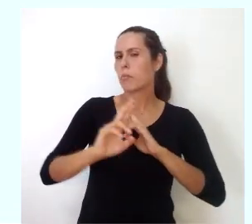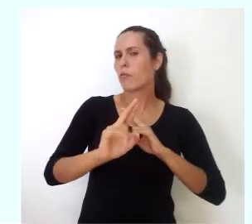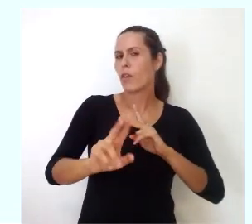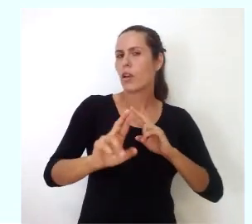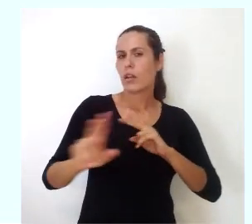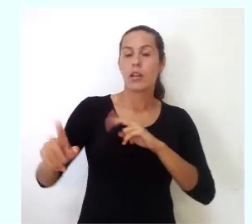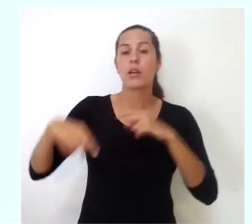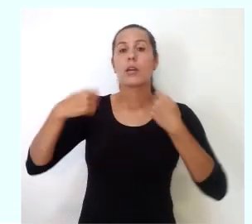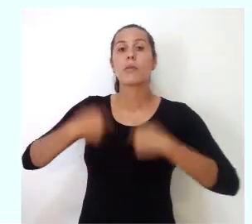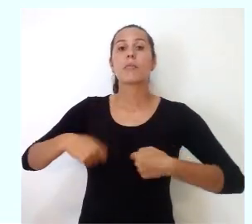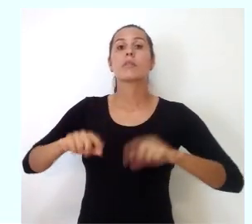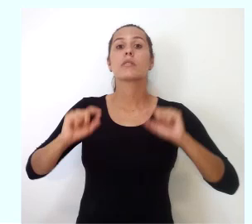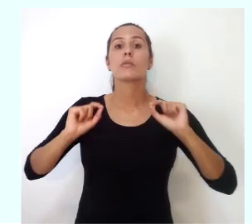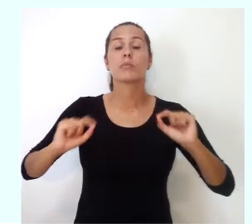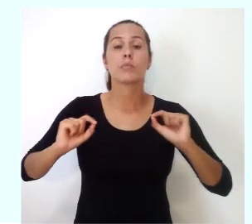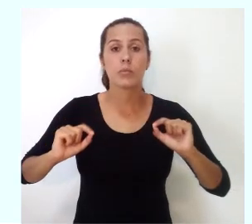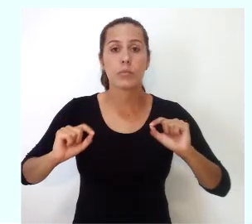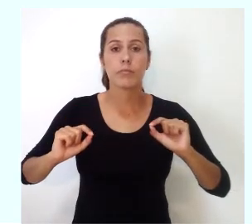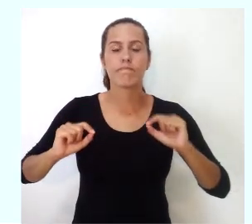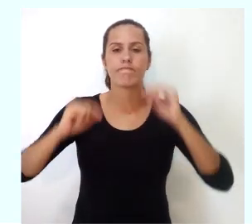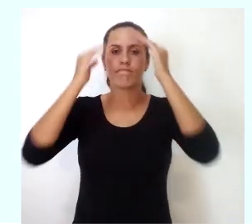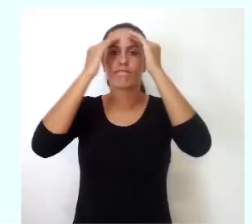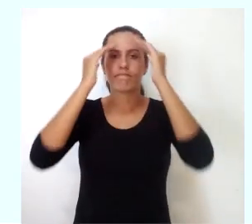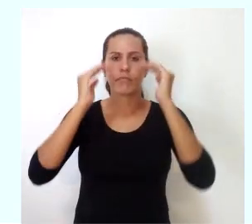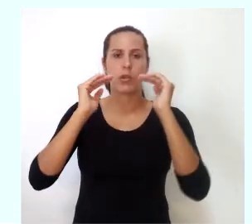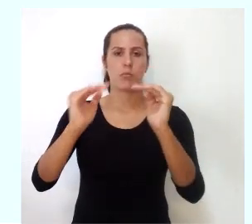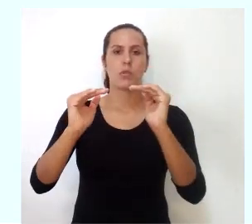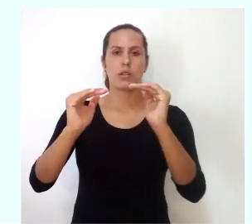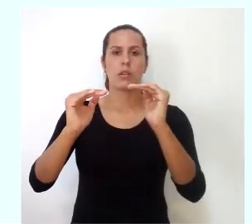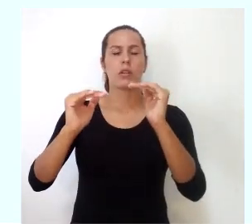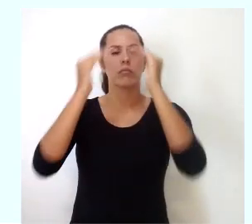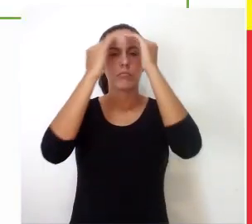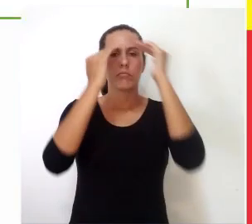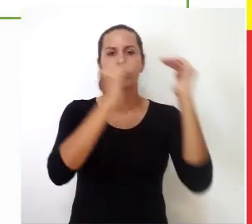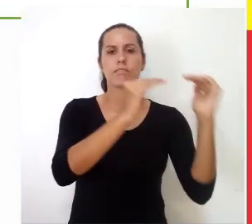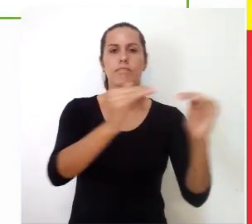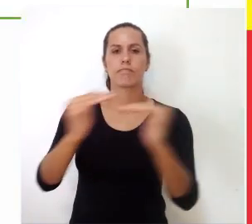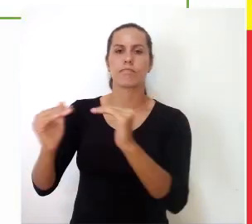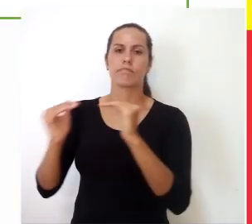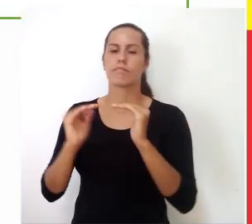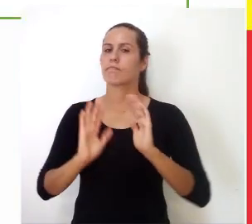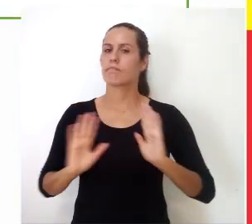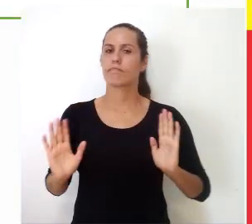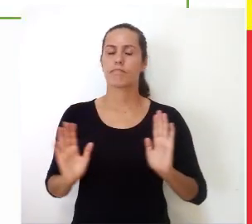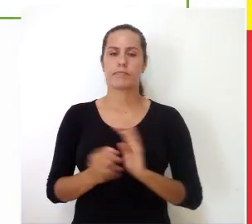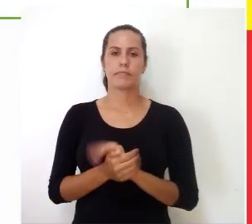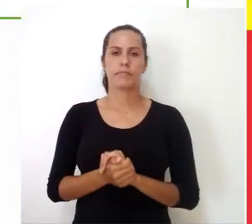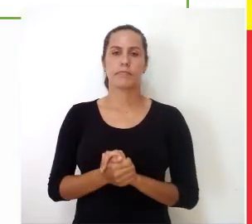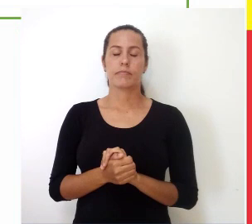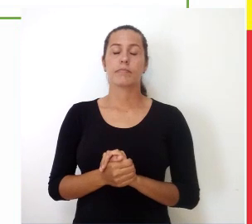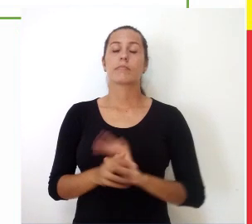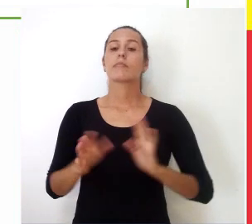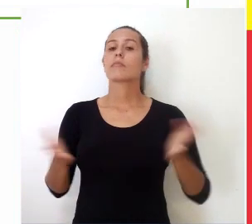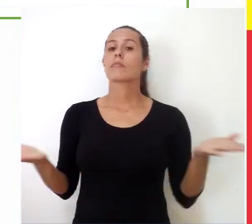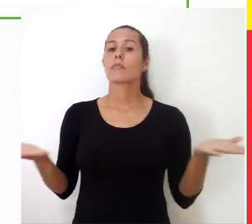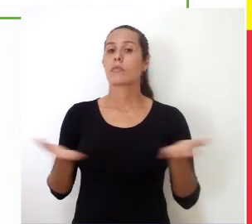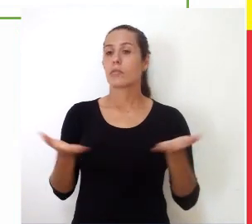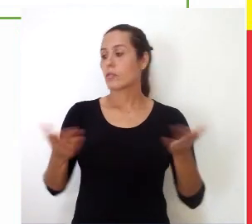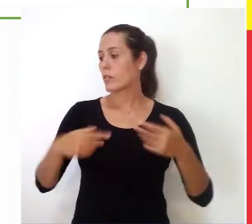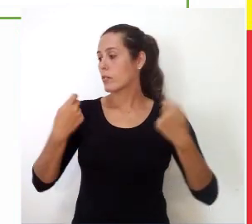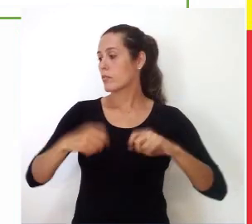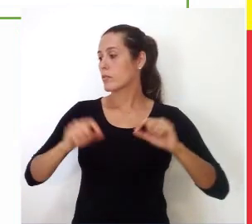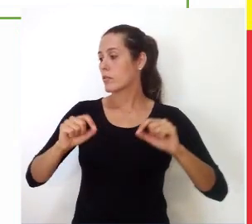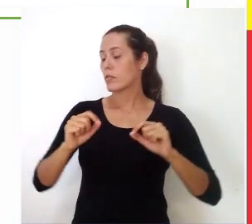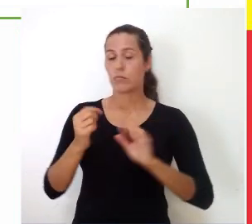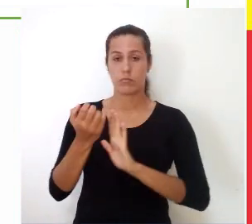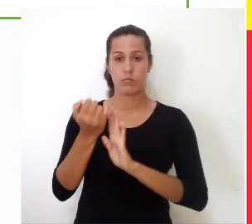ser respeitado, certo? Então vamos lá. Aqui na tela nós temos o seguinte, eu coloquei aí, nós temos aqui o desenho